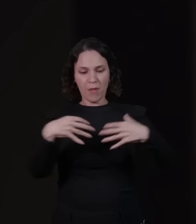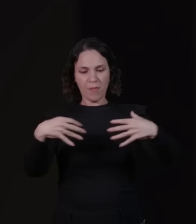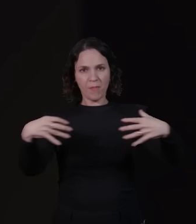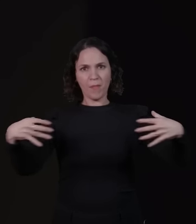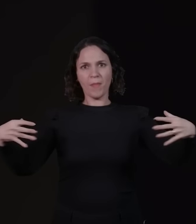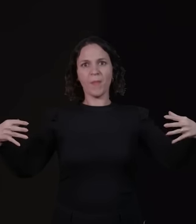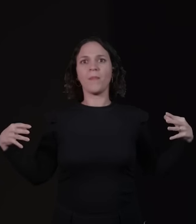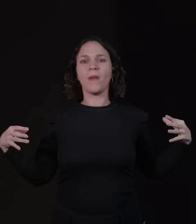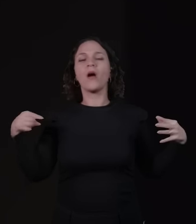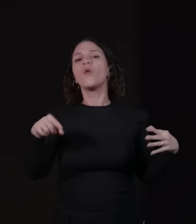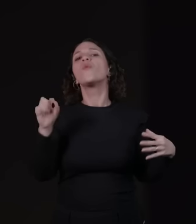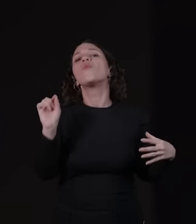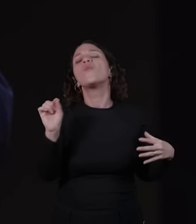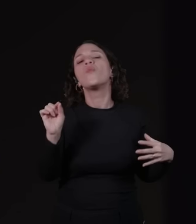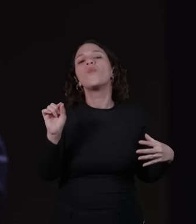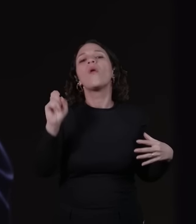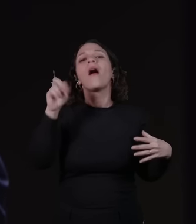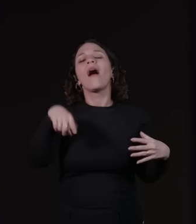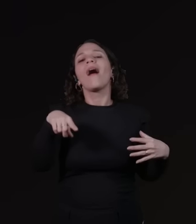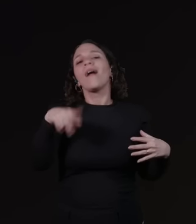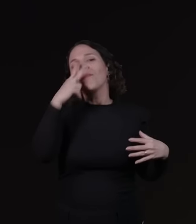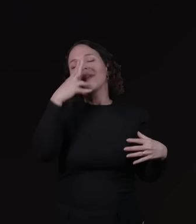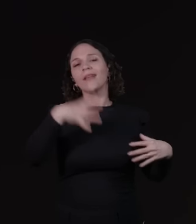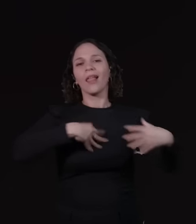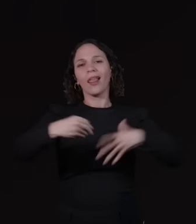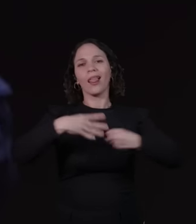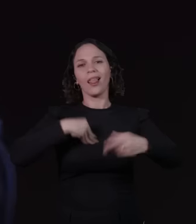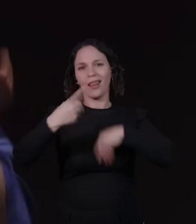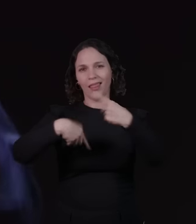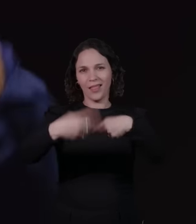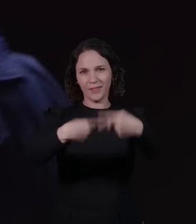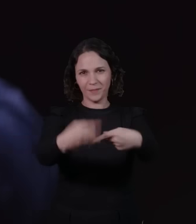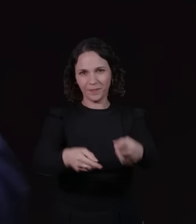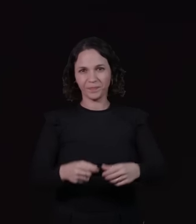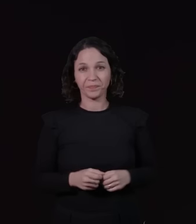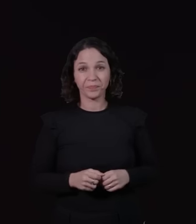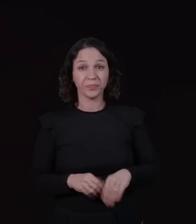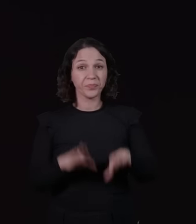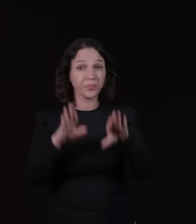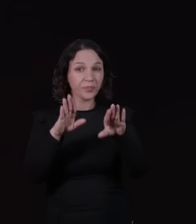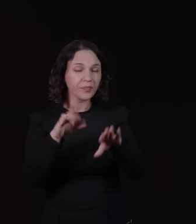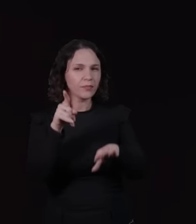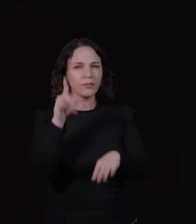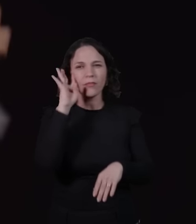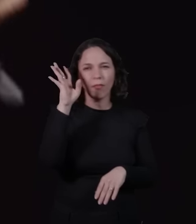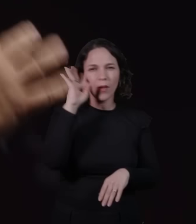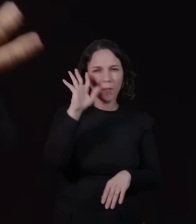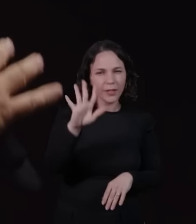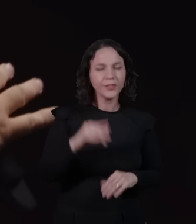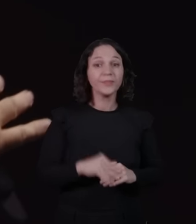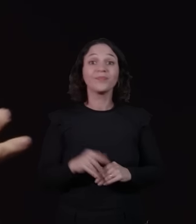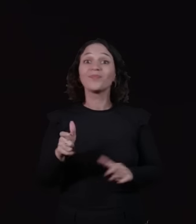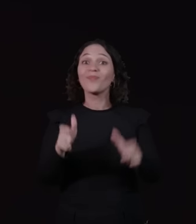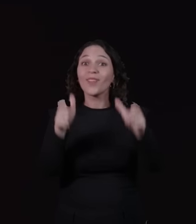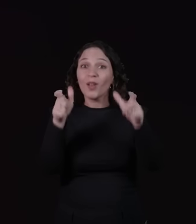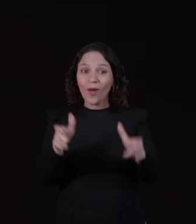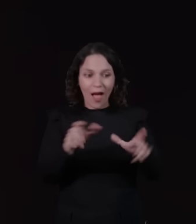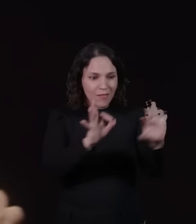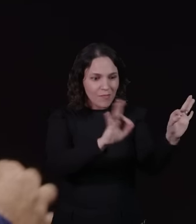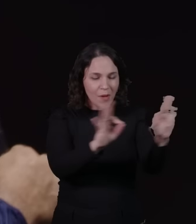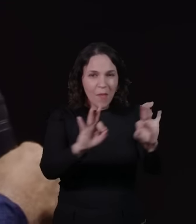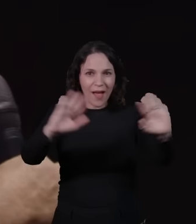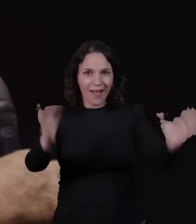chamada deusa da fertilidade. Para vocês terem uma ideia, gente, o templo que foi